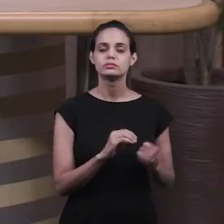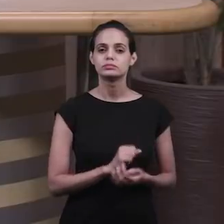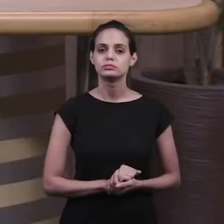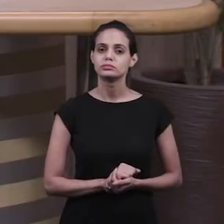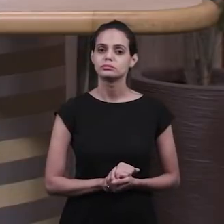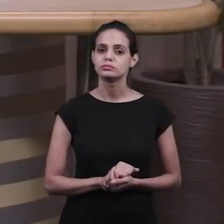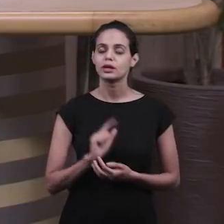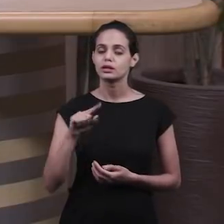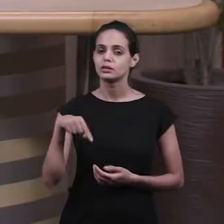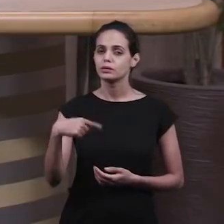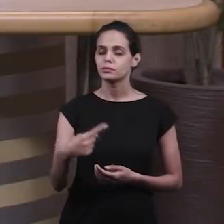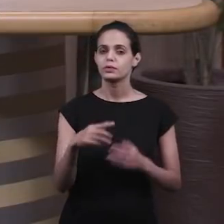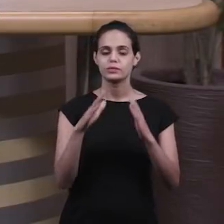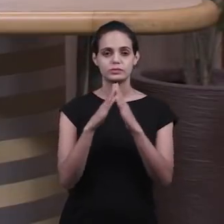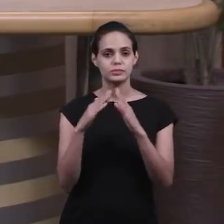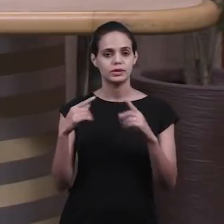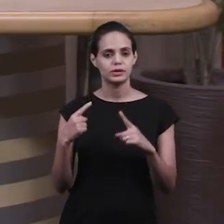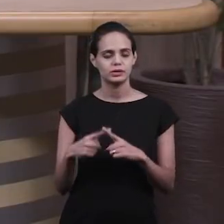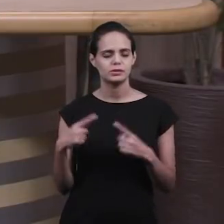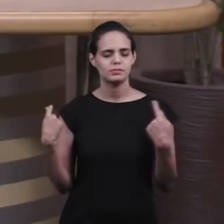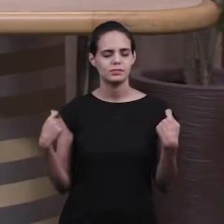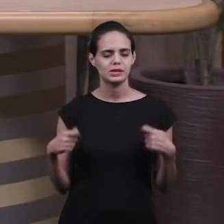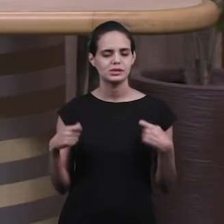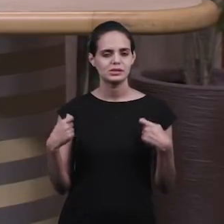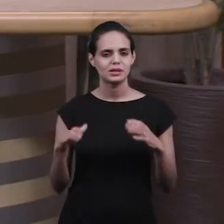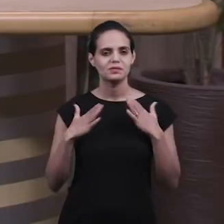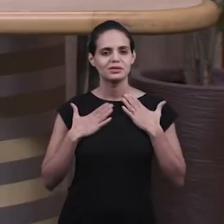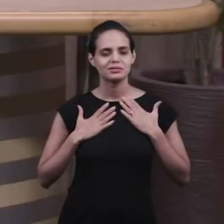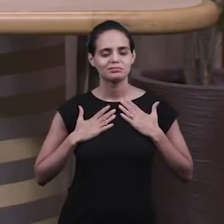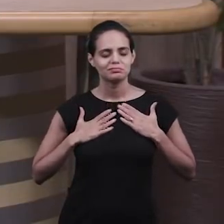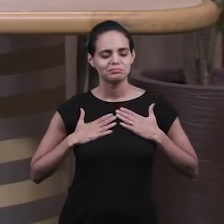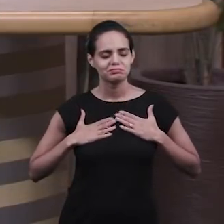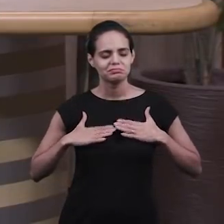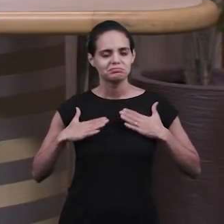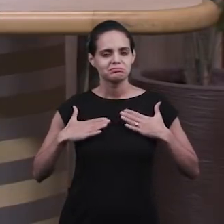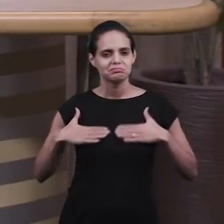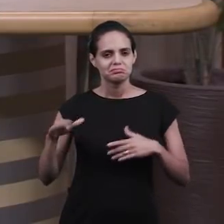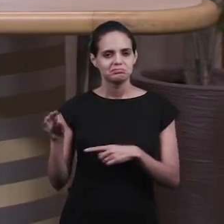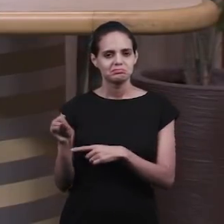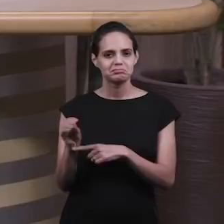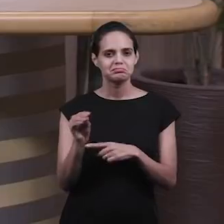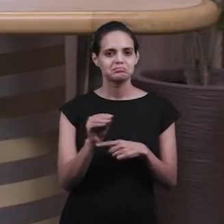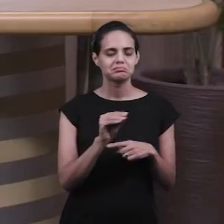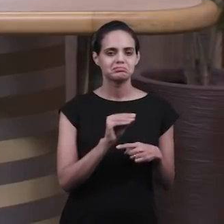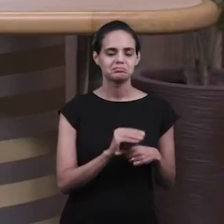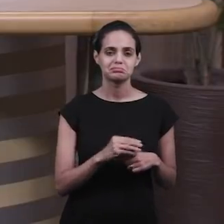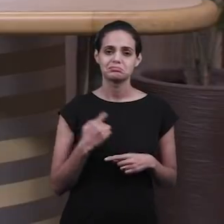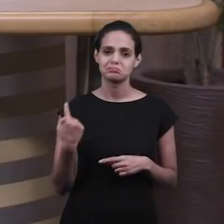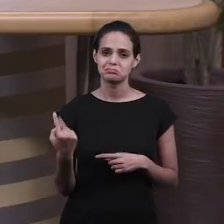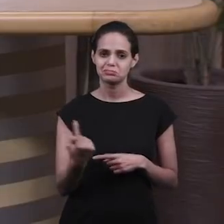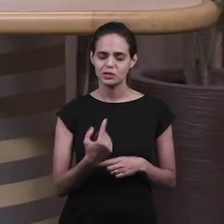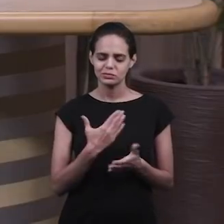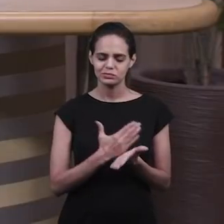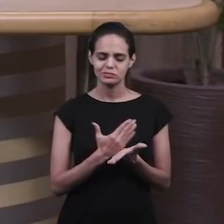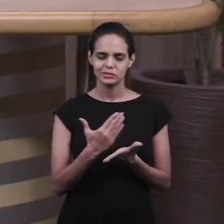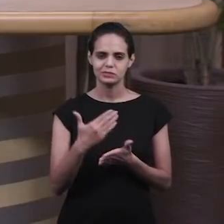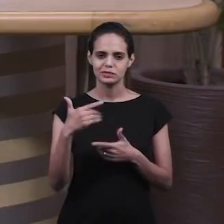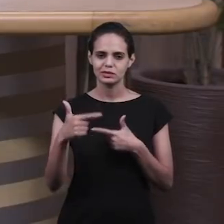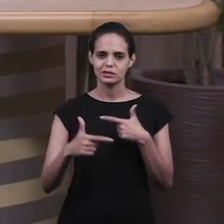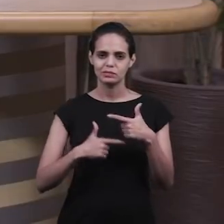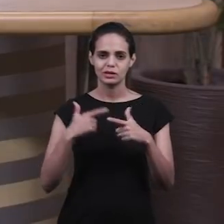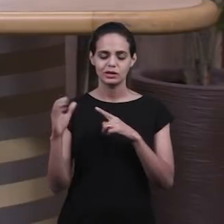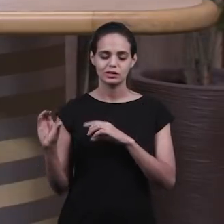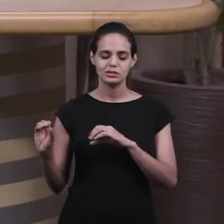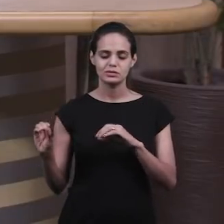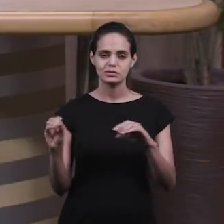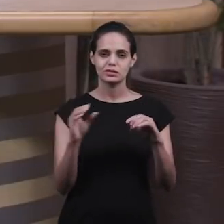uma igreja que precisava de um pastor que é aquele que apacenta, que senta, cuida e tal. Então nós começamos a trabalhar isso com as igrejas, começamos